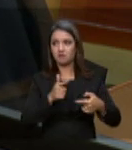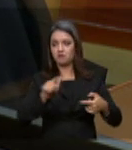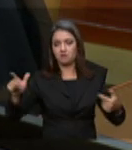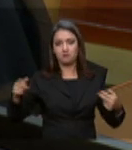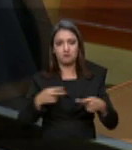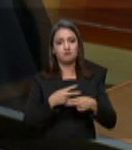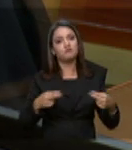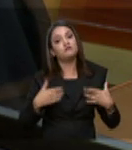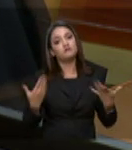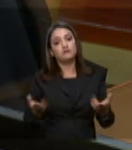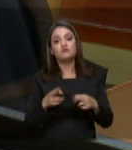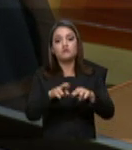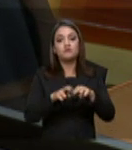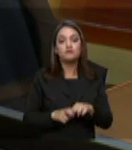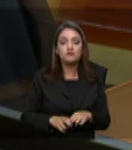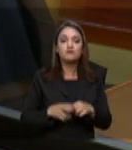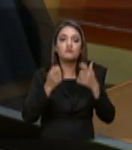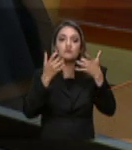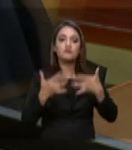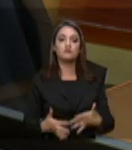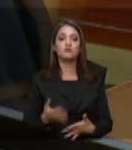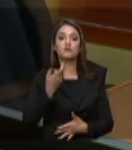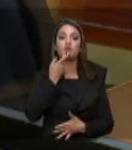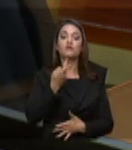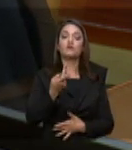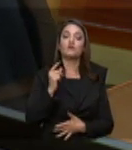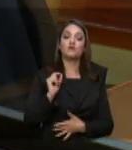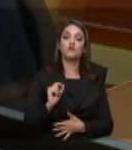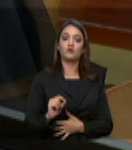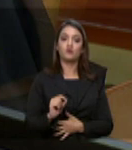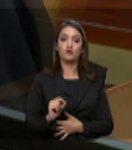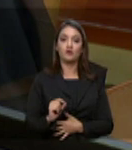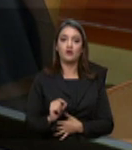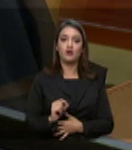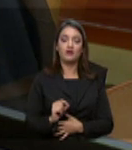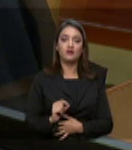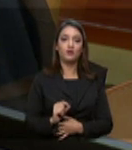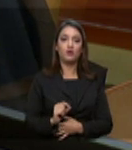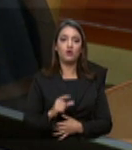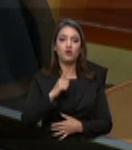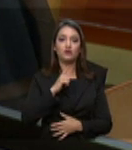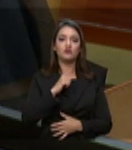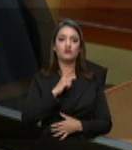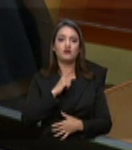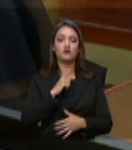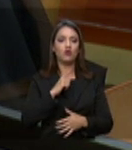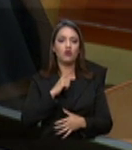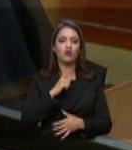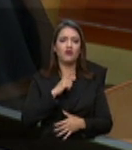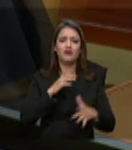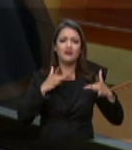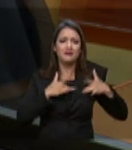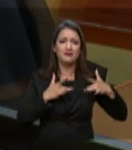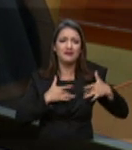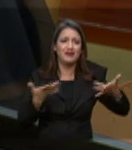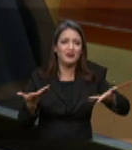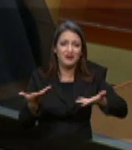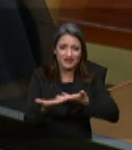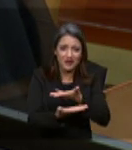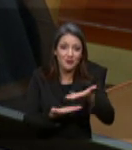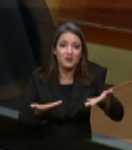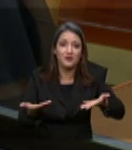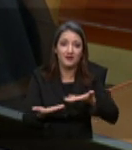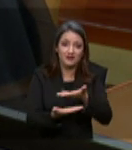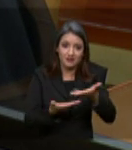outros motivos diante de todo esse contexto quero deixar consignado a minha solidariedade Costa curte diante das além poesias